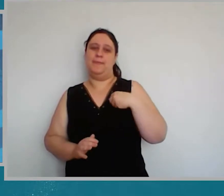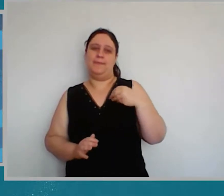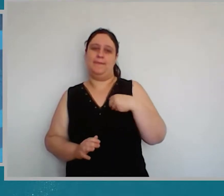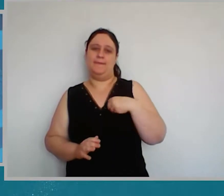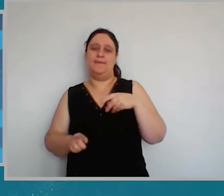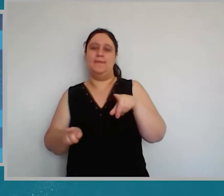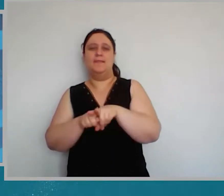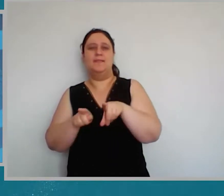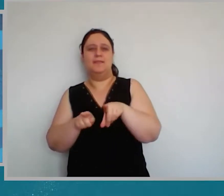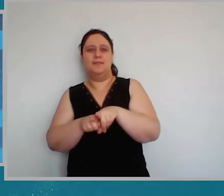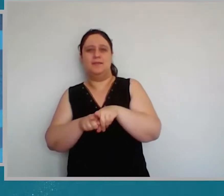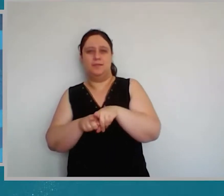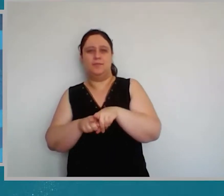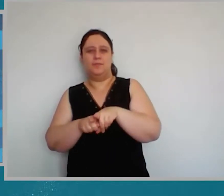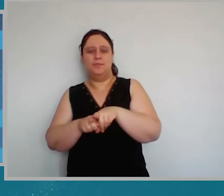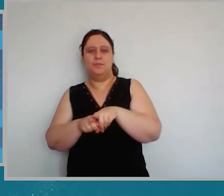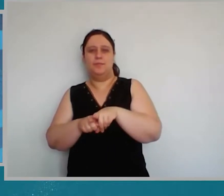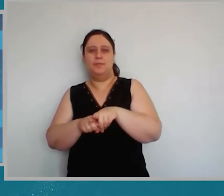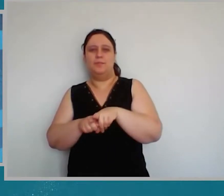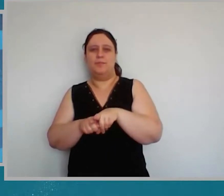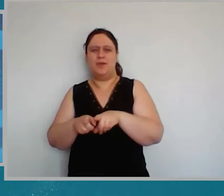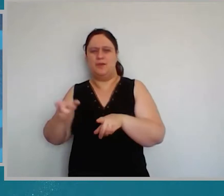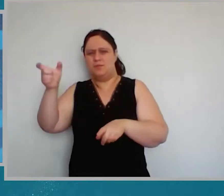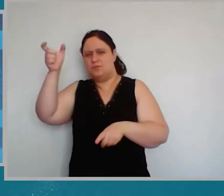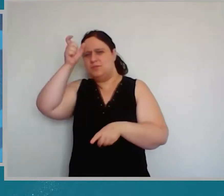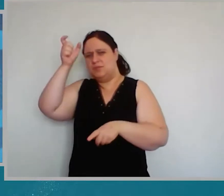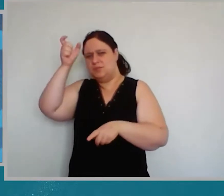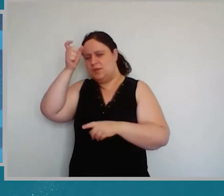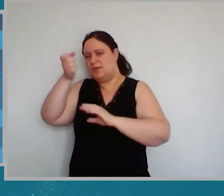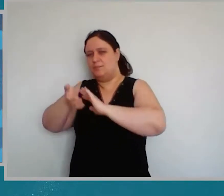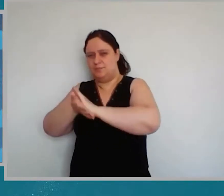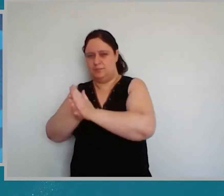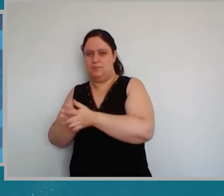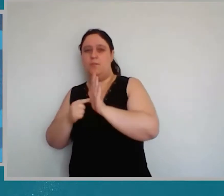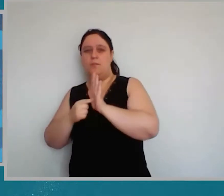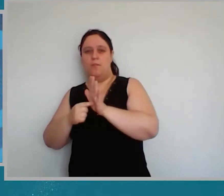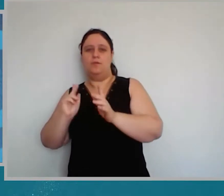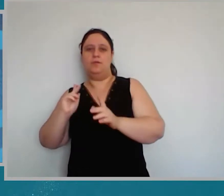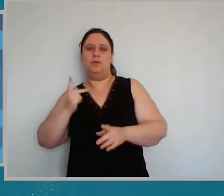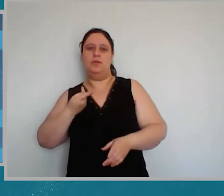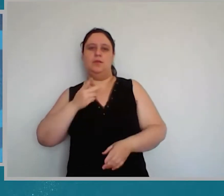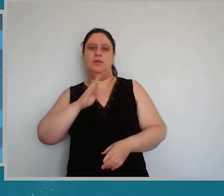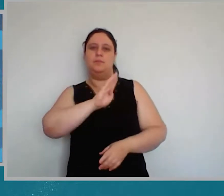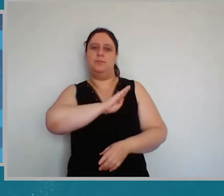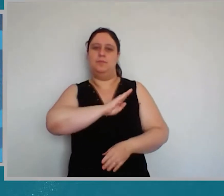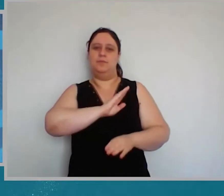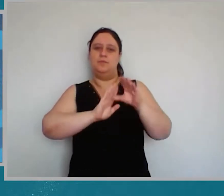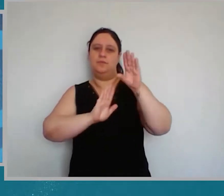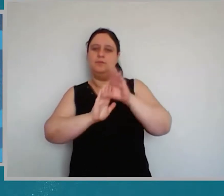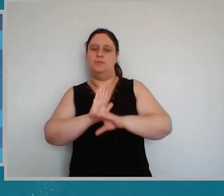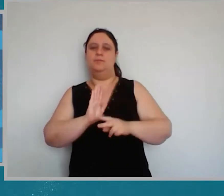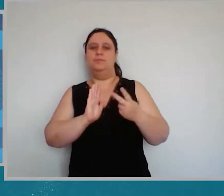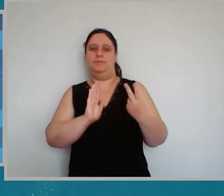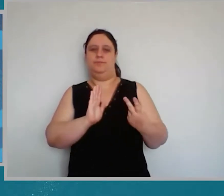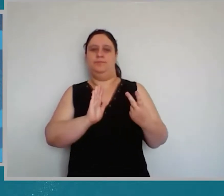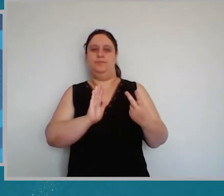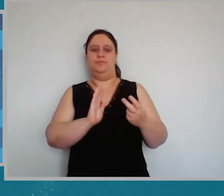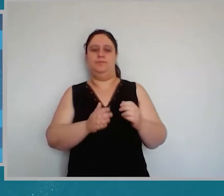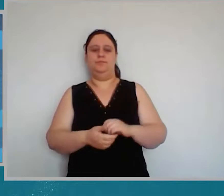o diabo, e isso está em Hebreus capítulo 2, podemos ler, livro de